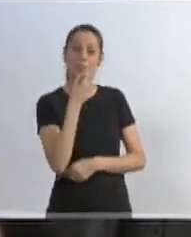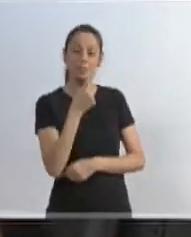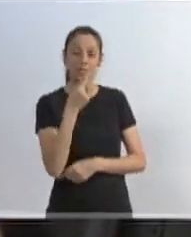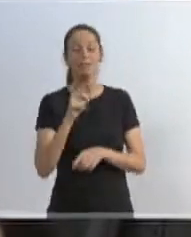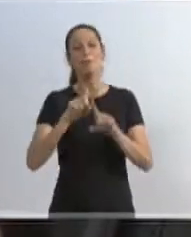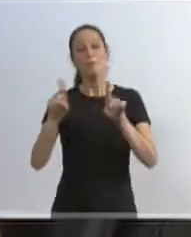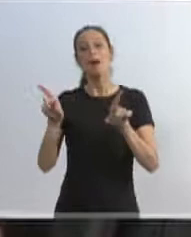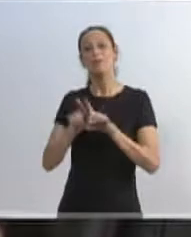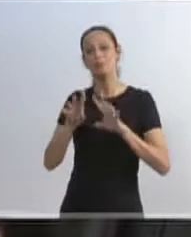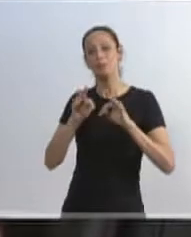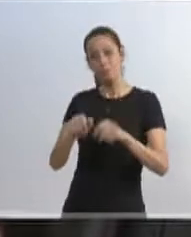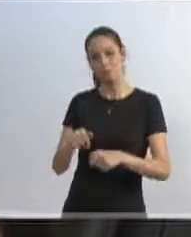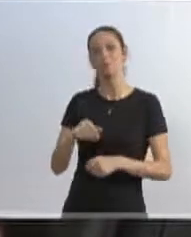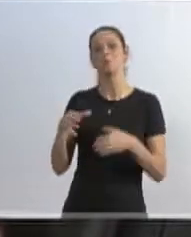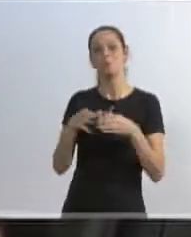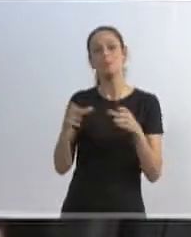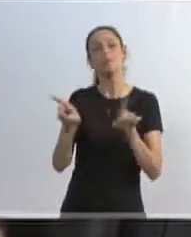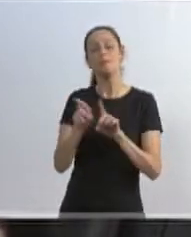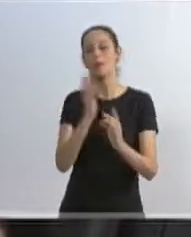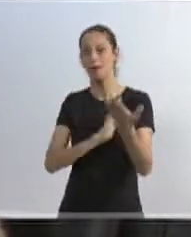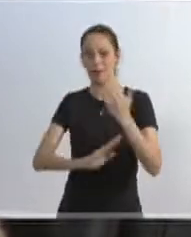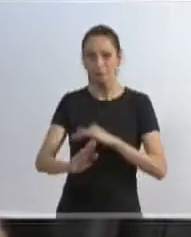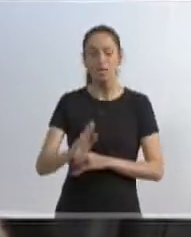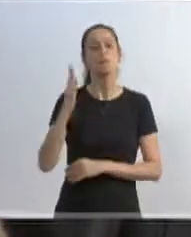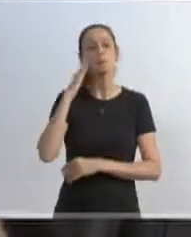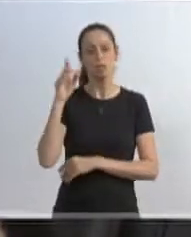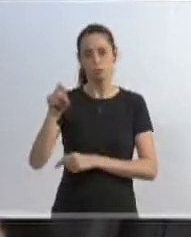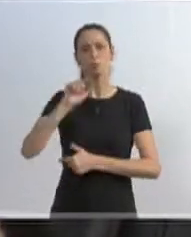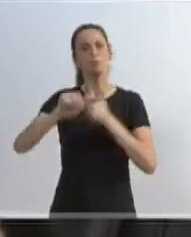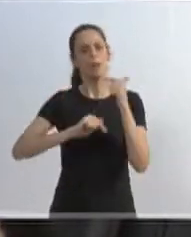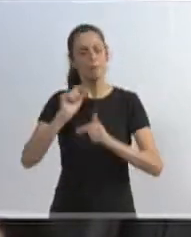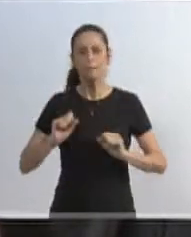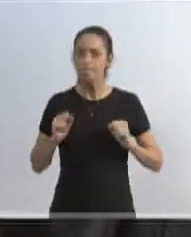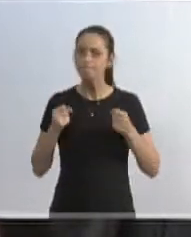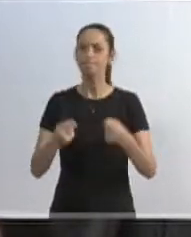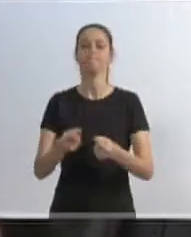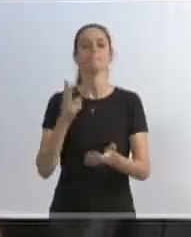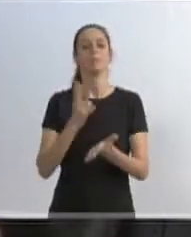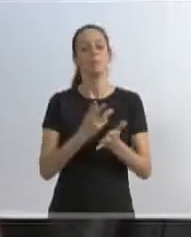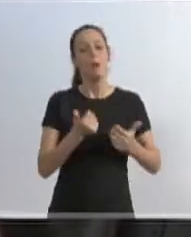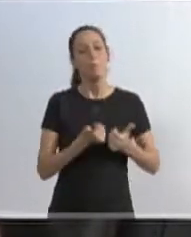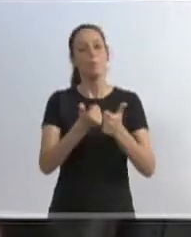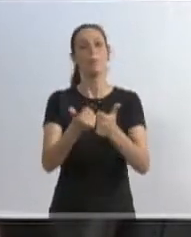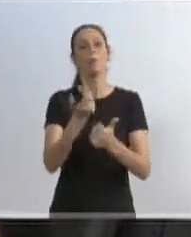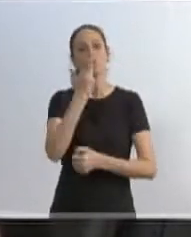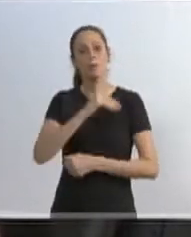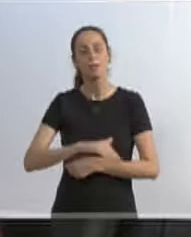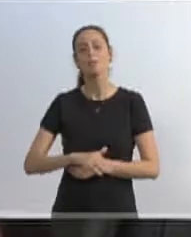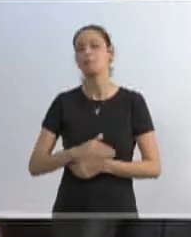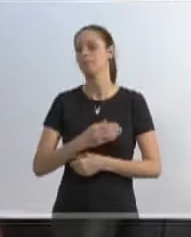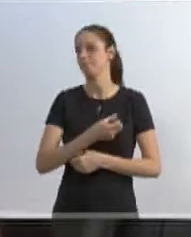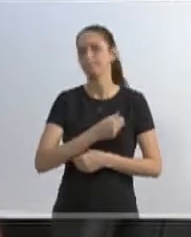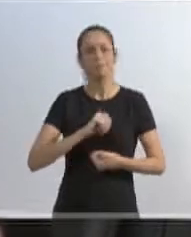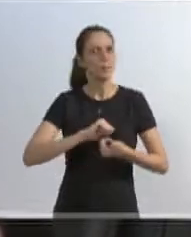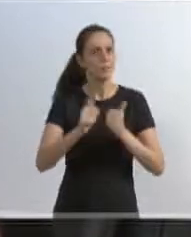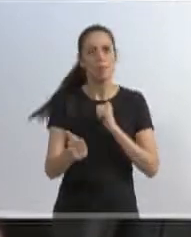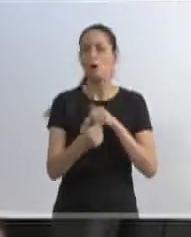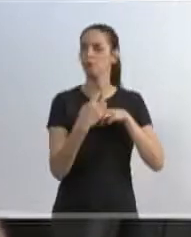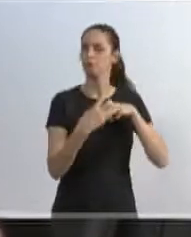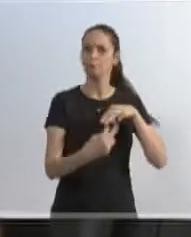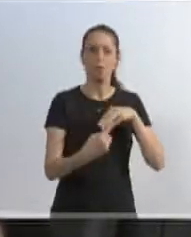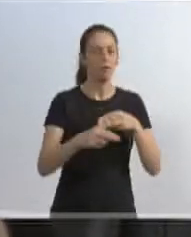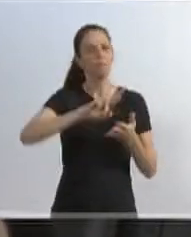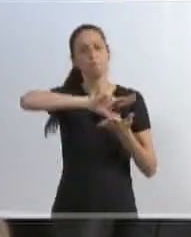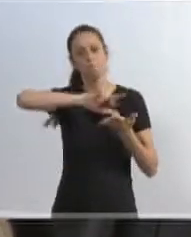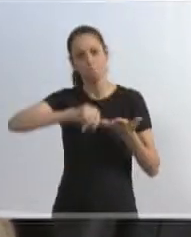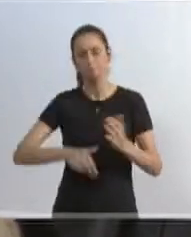ao Karatê, mas eu sei que Vossa Excelência também trabalha de forma muito intensa, apoiando crianças em várias modalidades esportivas.